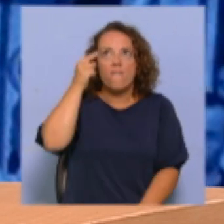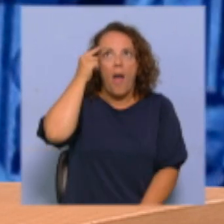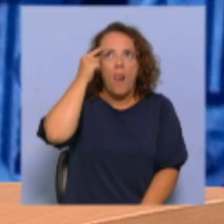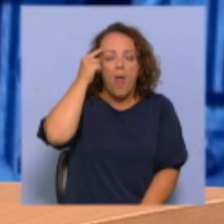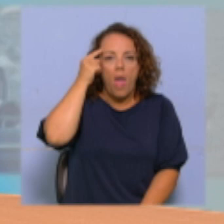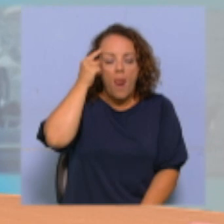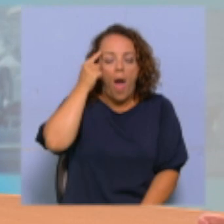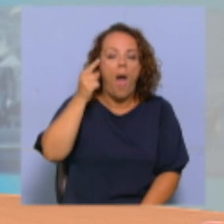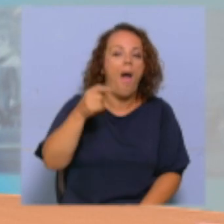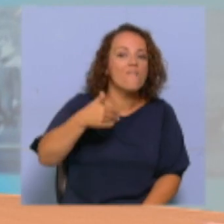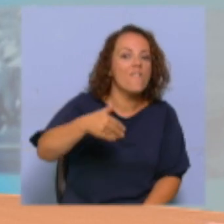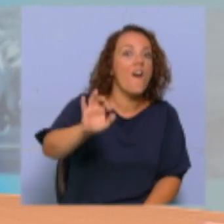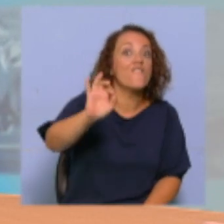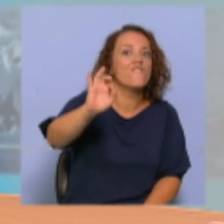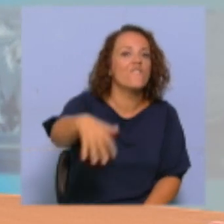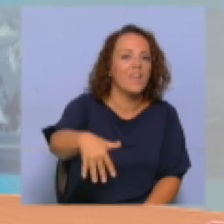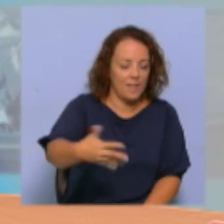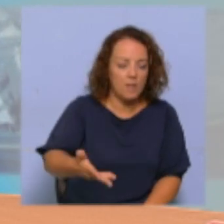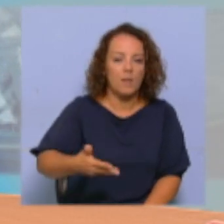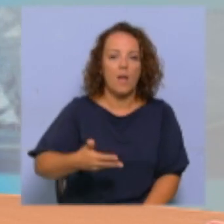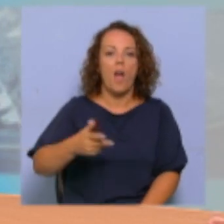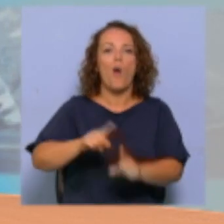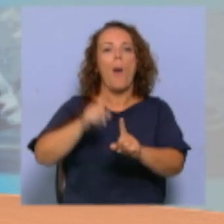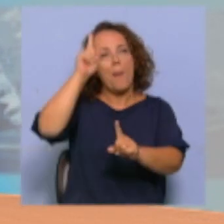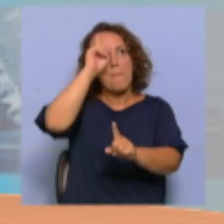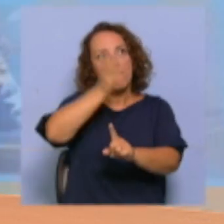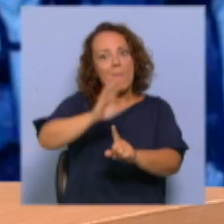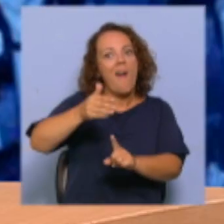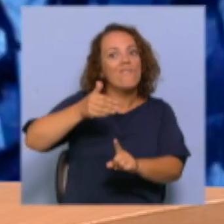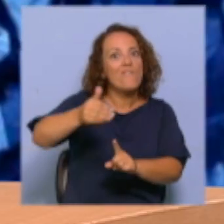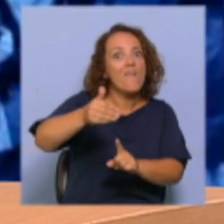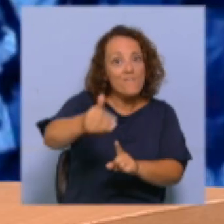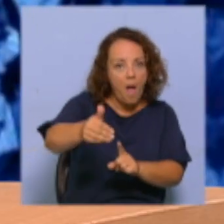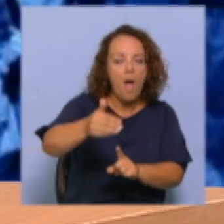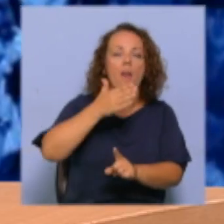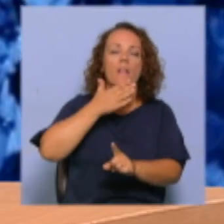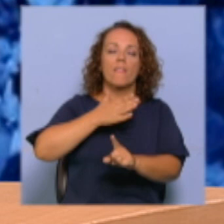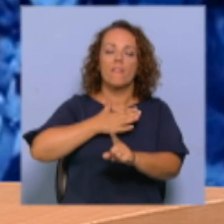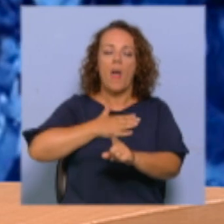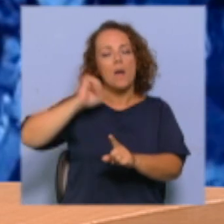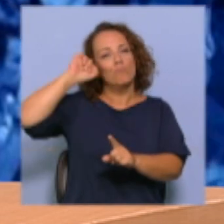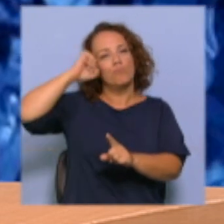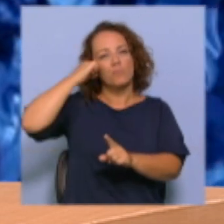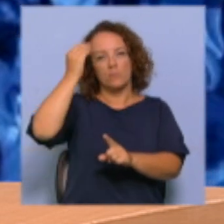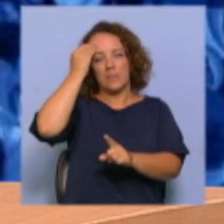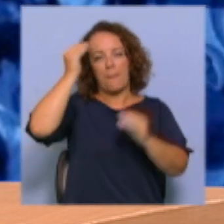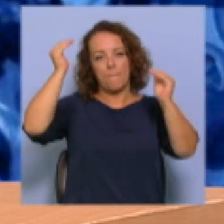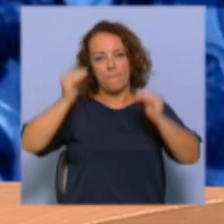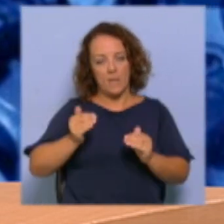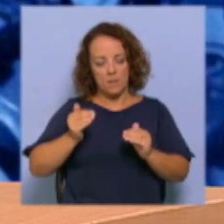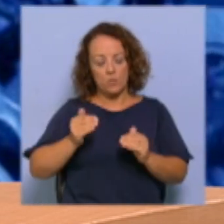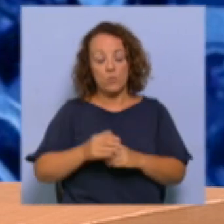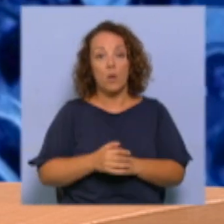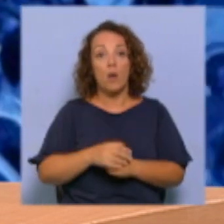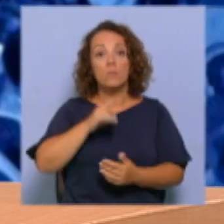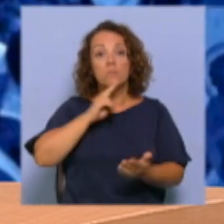gestão. Esta ideia de se saber o que é que se espera ajuda a limitar esses danos. O viver nesta incerteza e